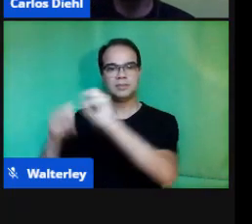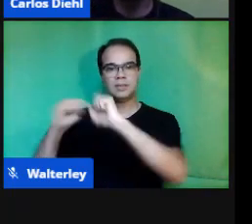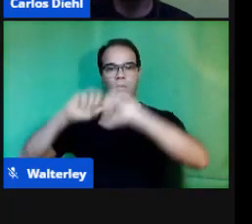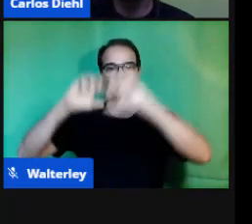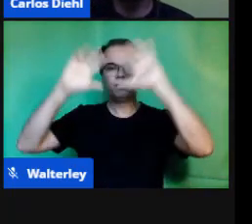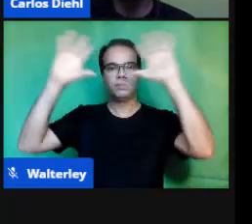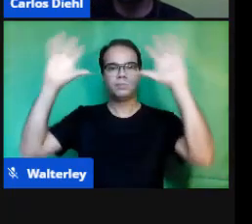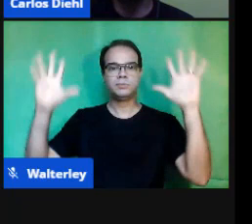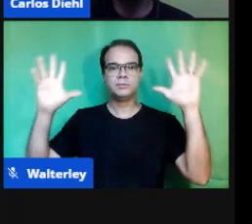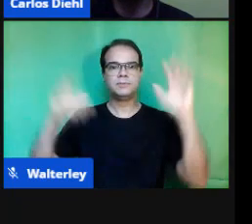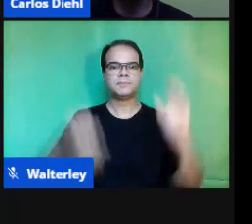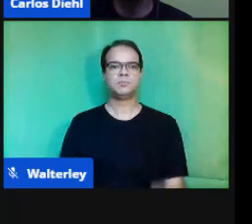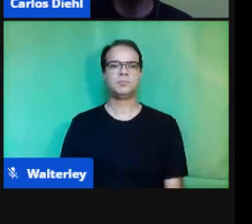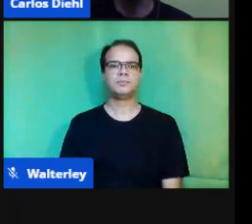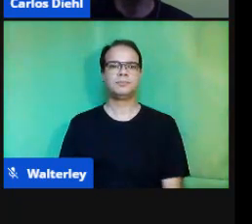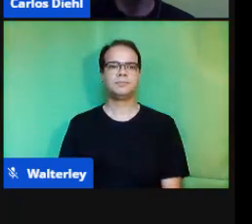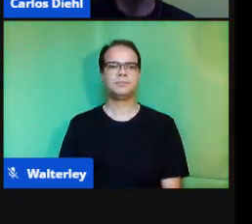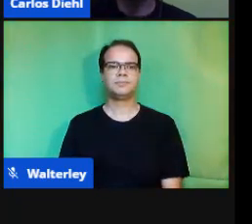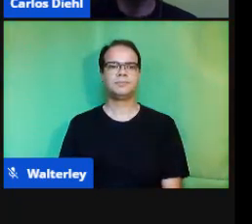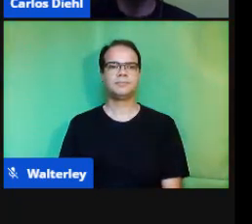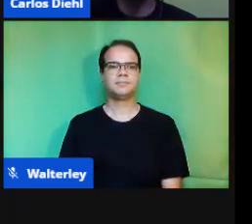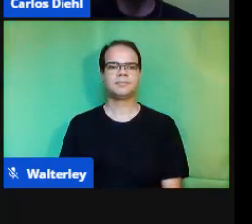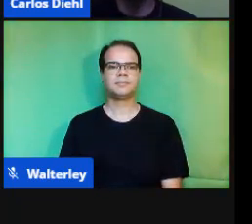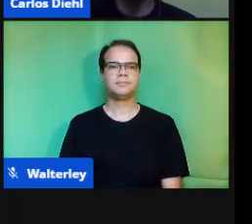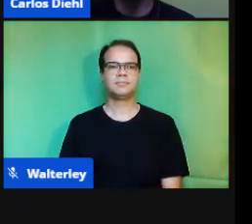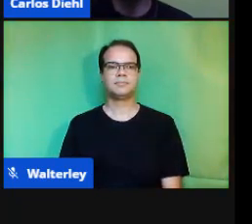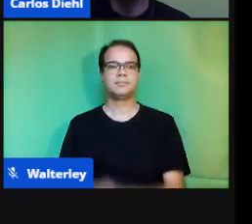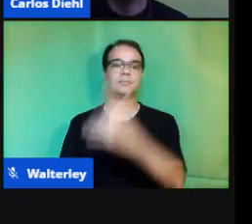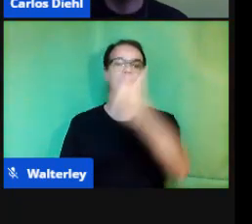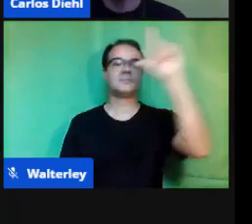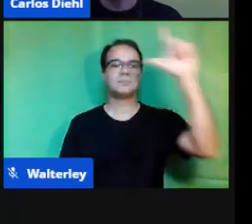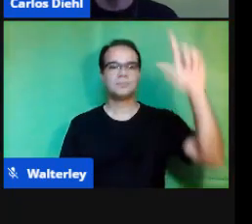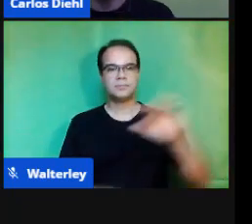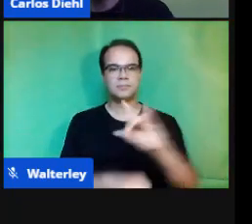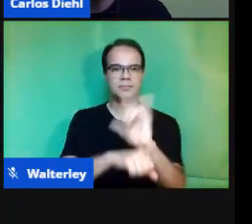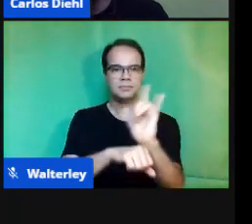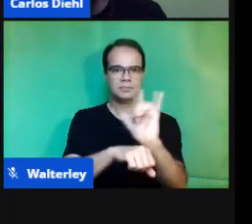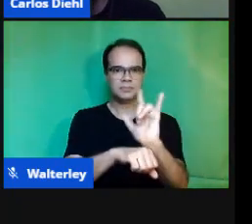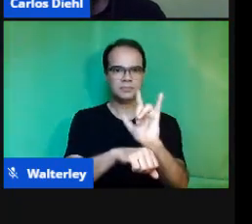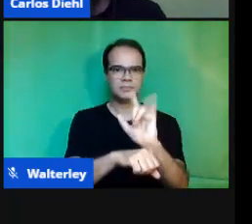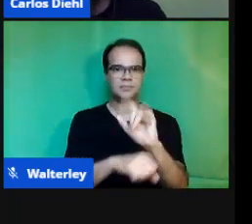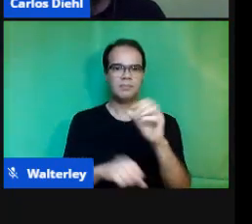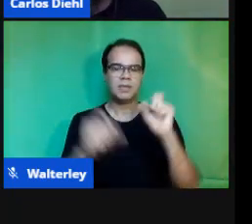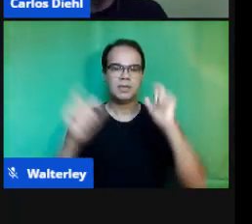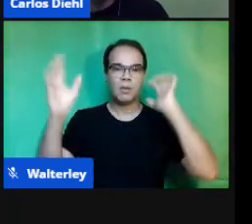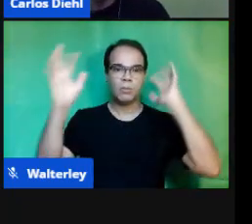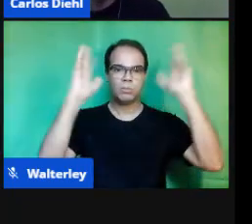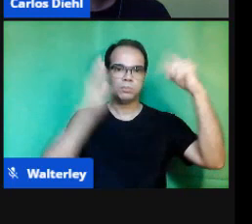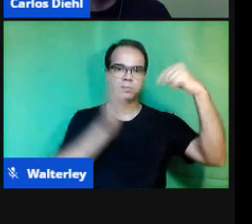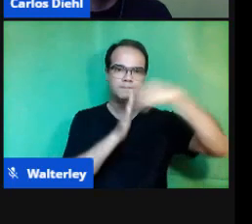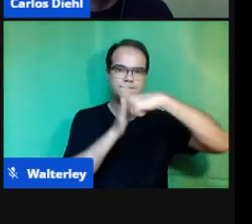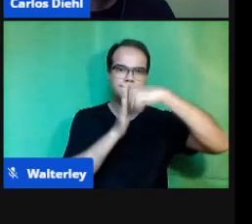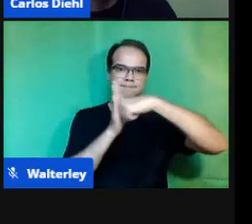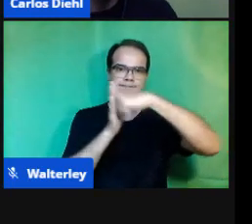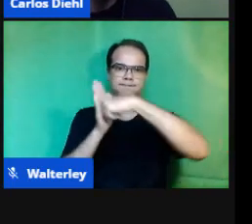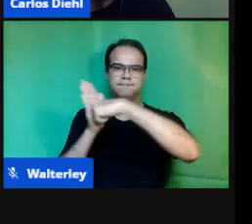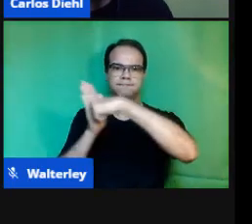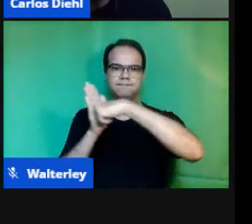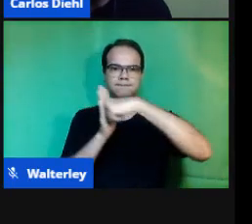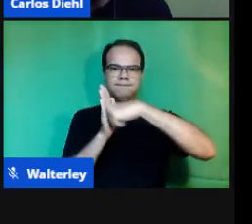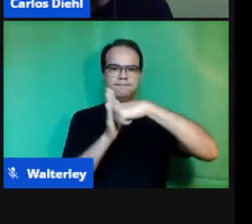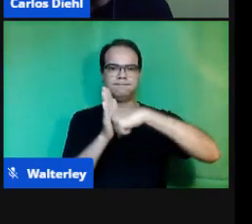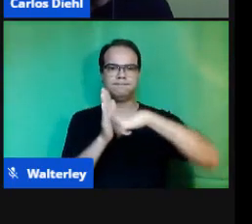Outro modo de documentário, ele é um modo que a gente chama de reflexivo. Então,